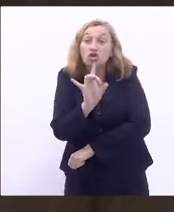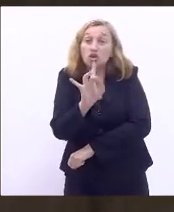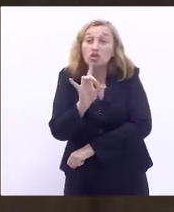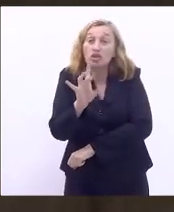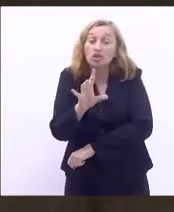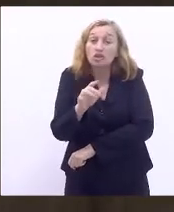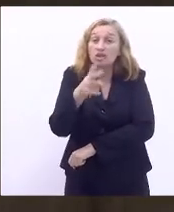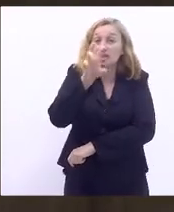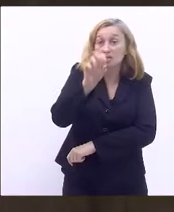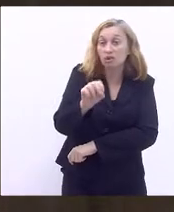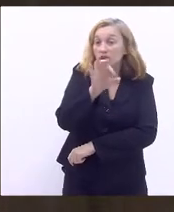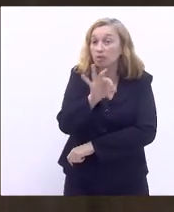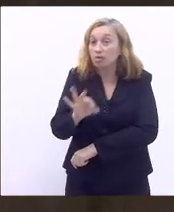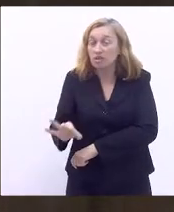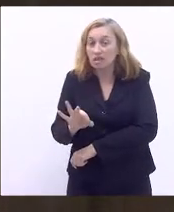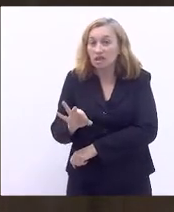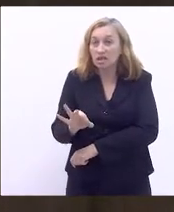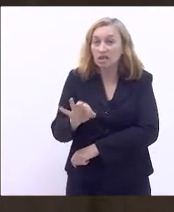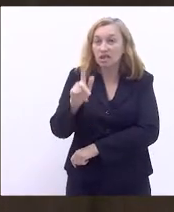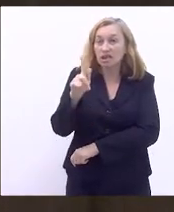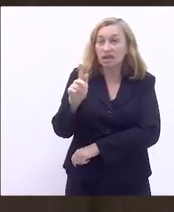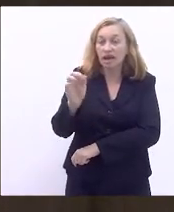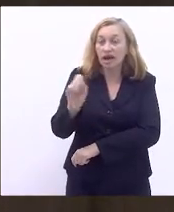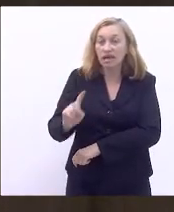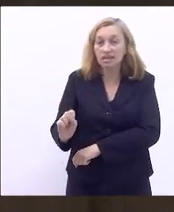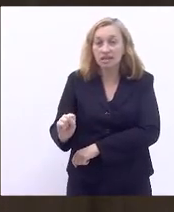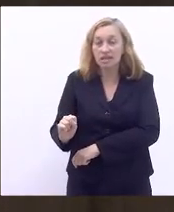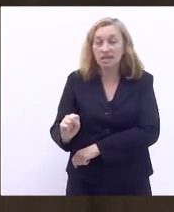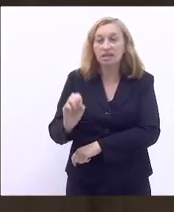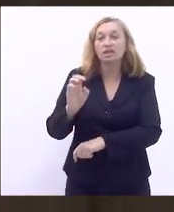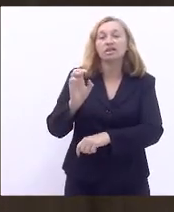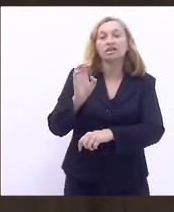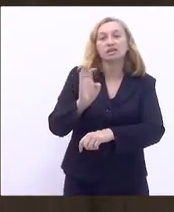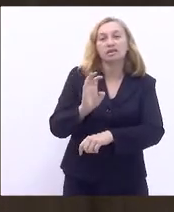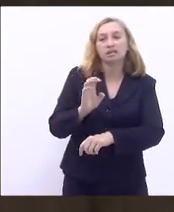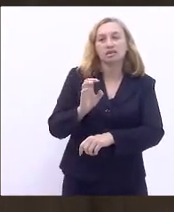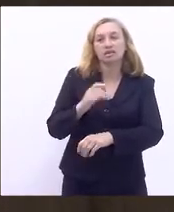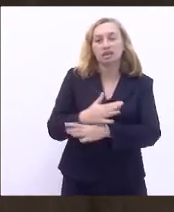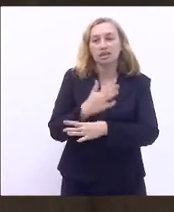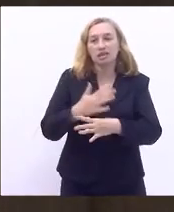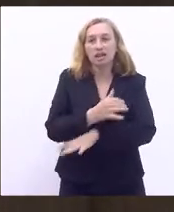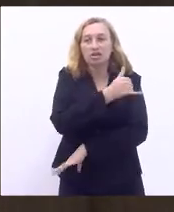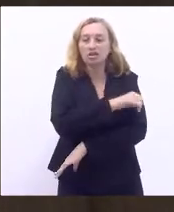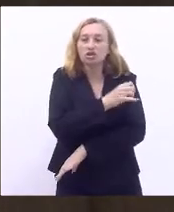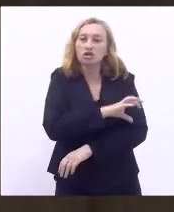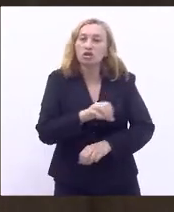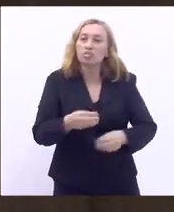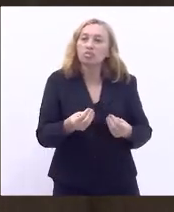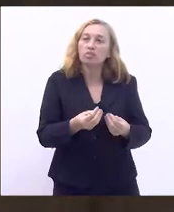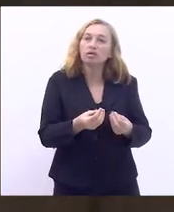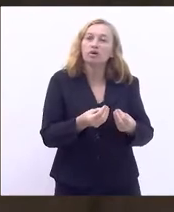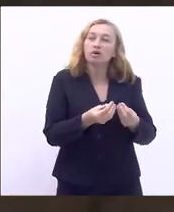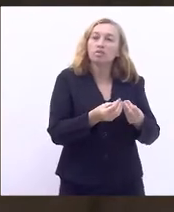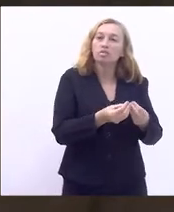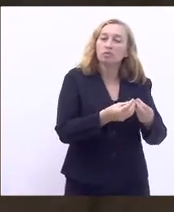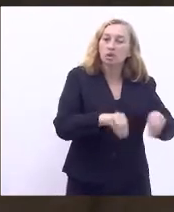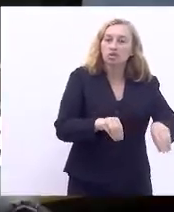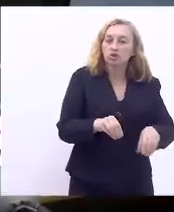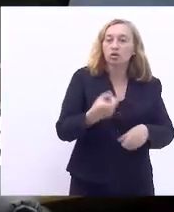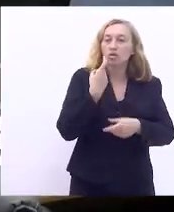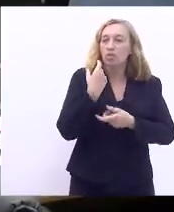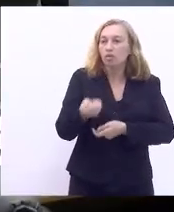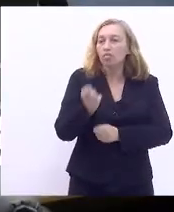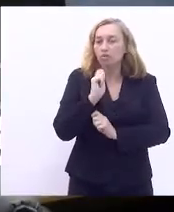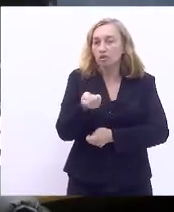em 50% a emissão de gases da cidade do Rio de Janeiro, que teve um impacto tremendo na atividade pesqueira